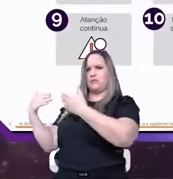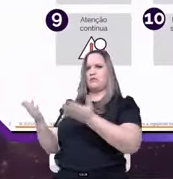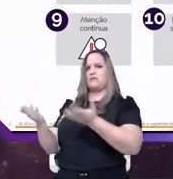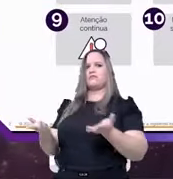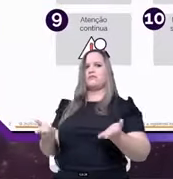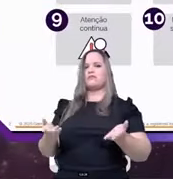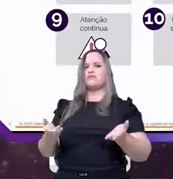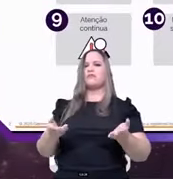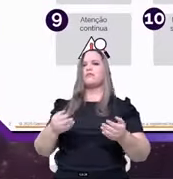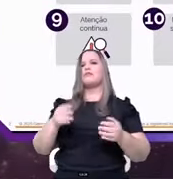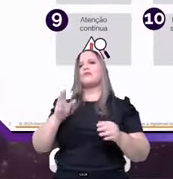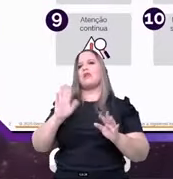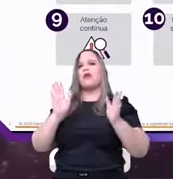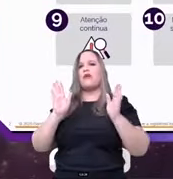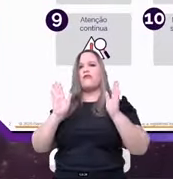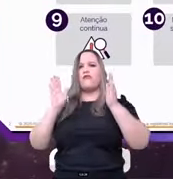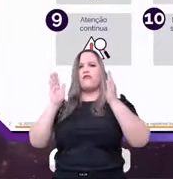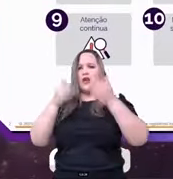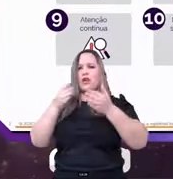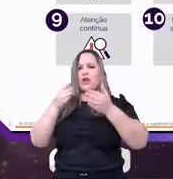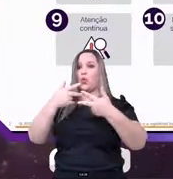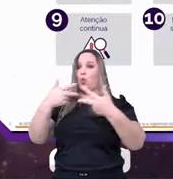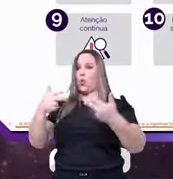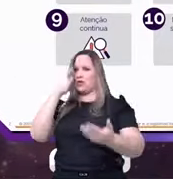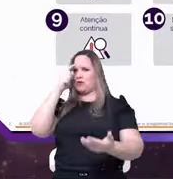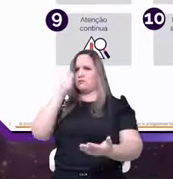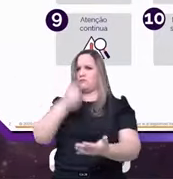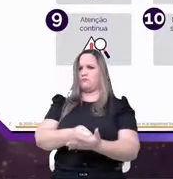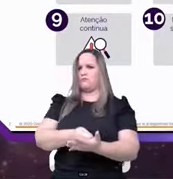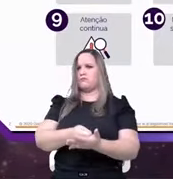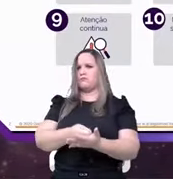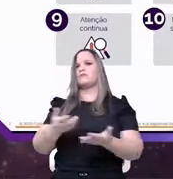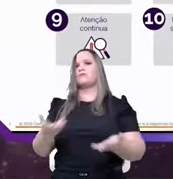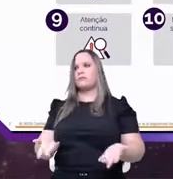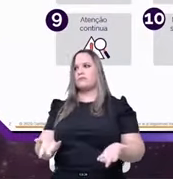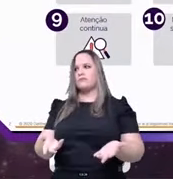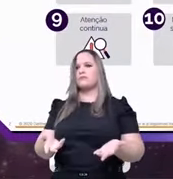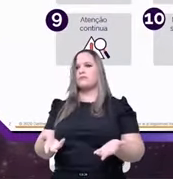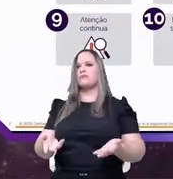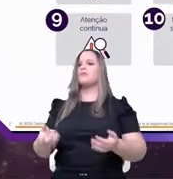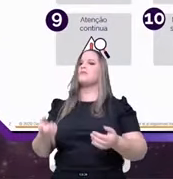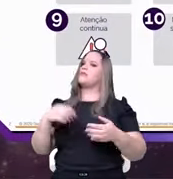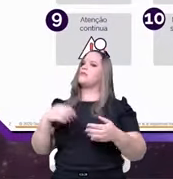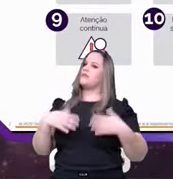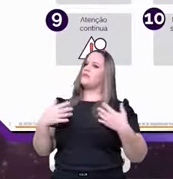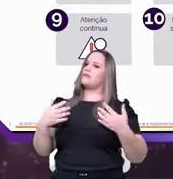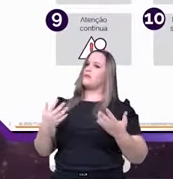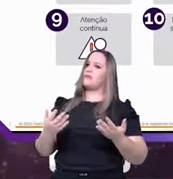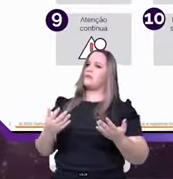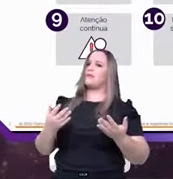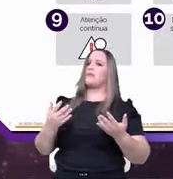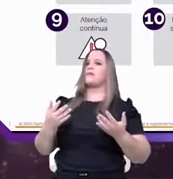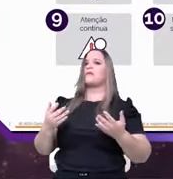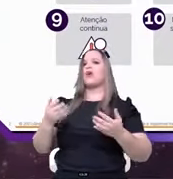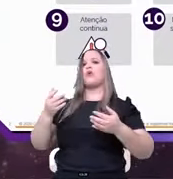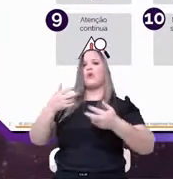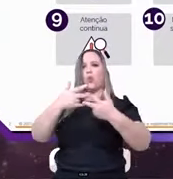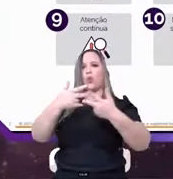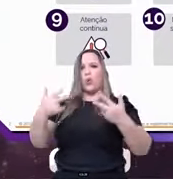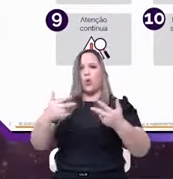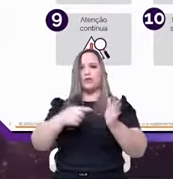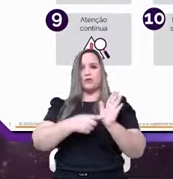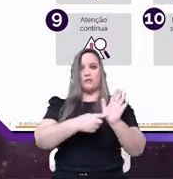muito focado em coisas impostas. E esses 12 princípios aqui apresentados como provas